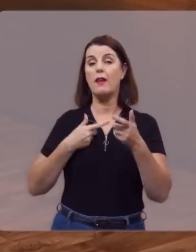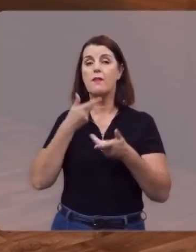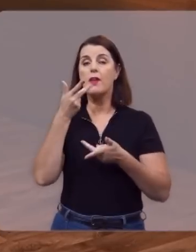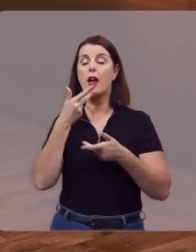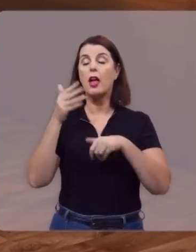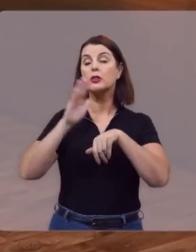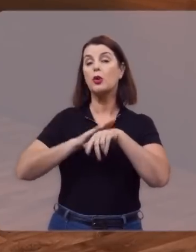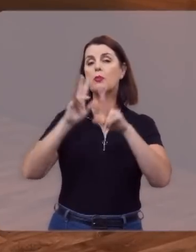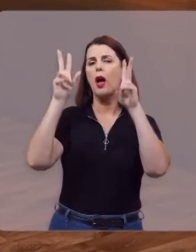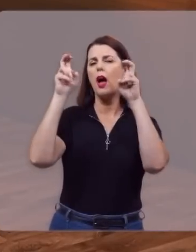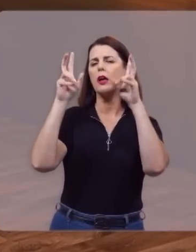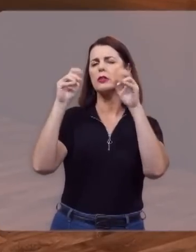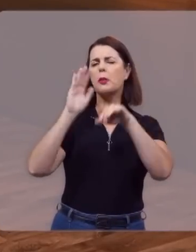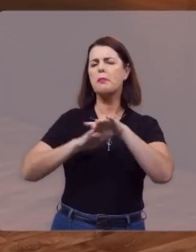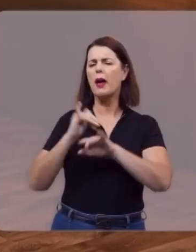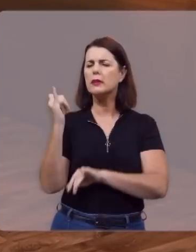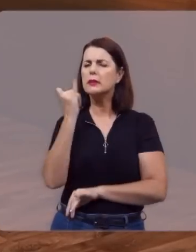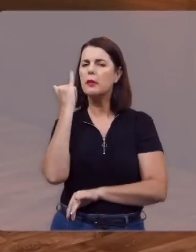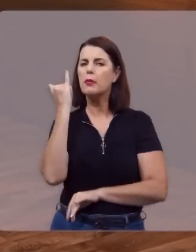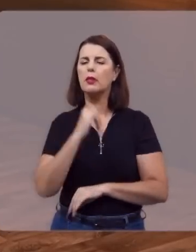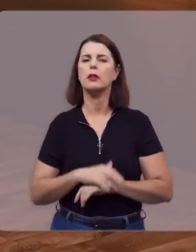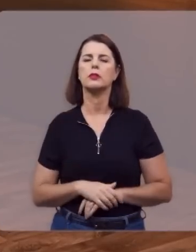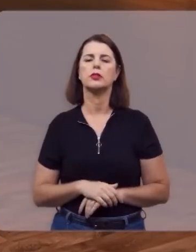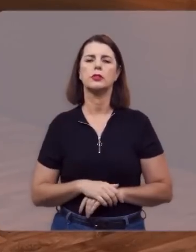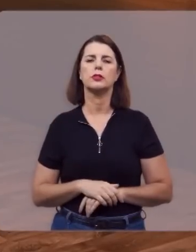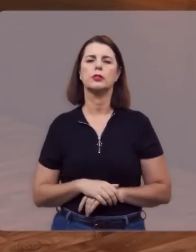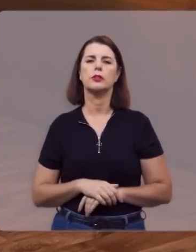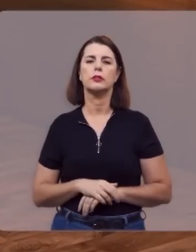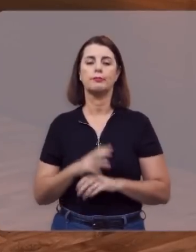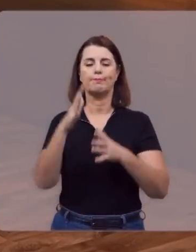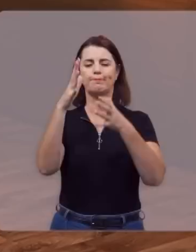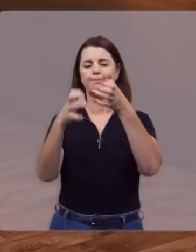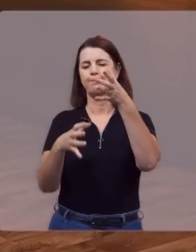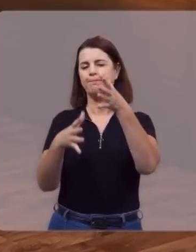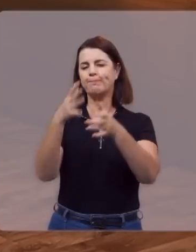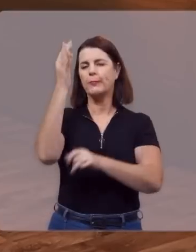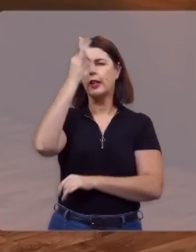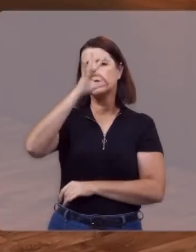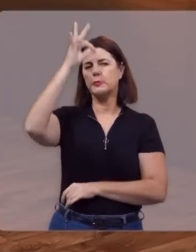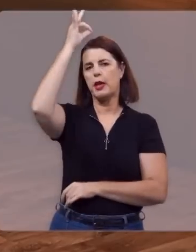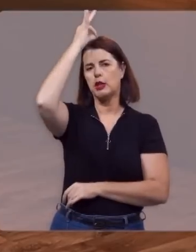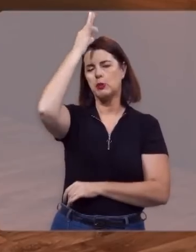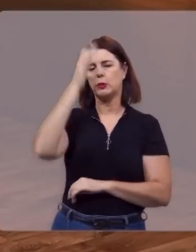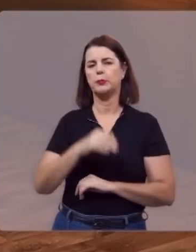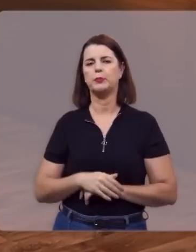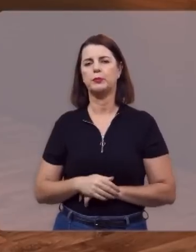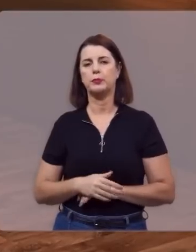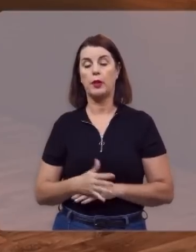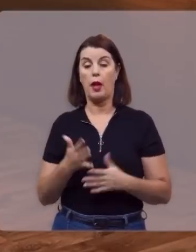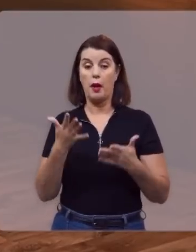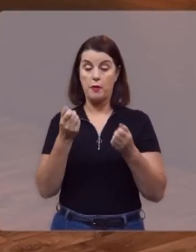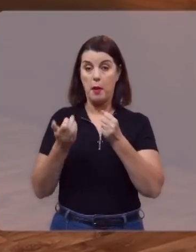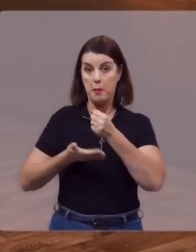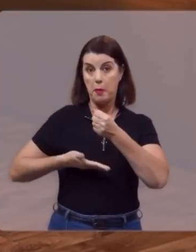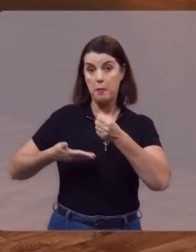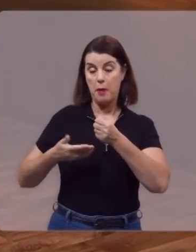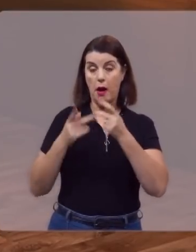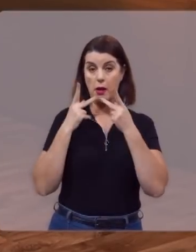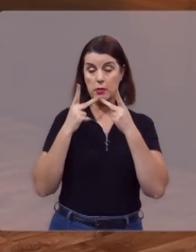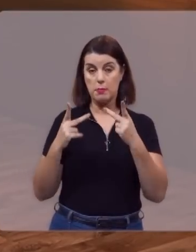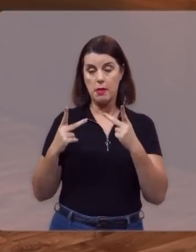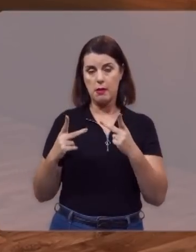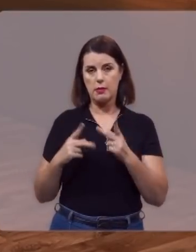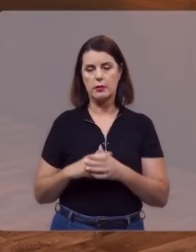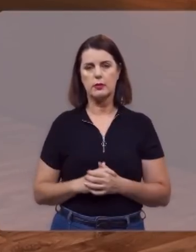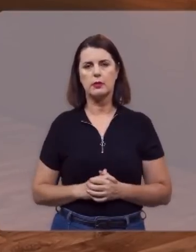para tratar de um assunto da mais alta importância, guerra espiritual. E vamos